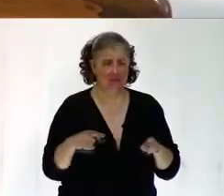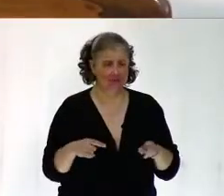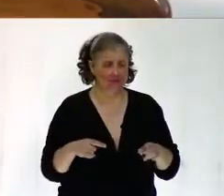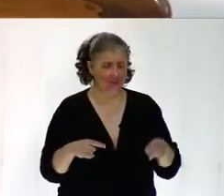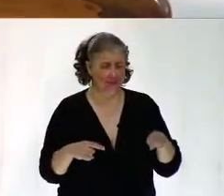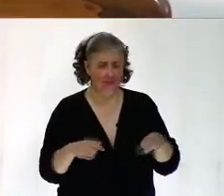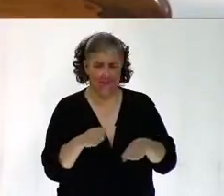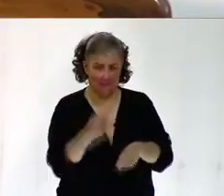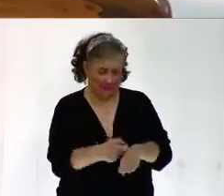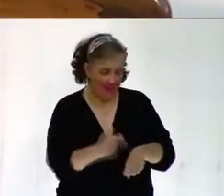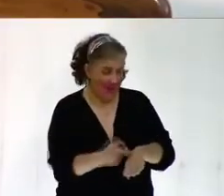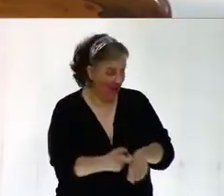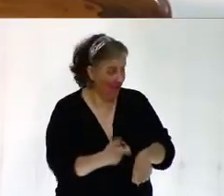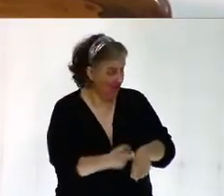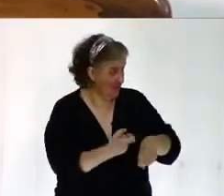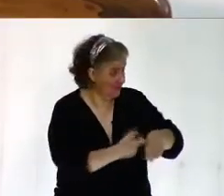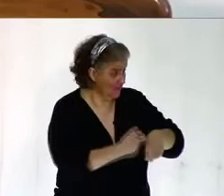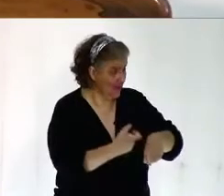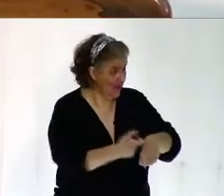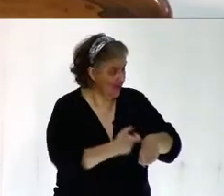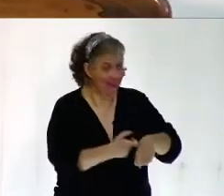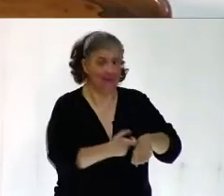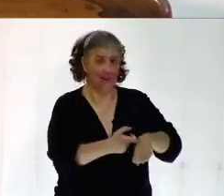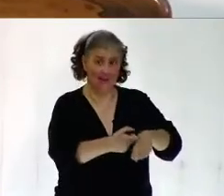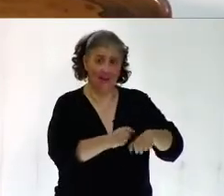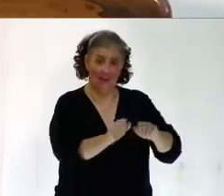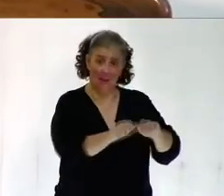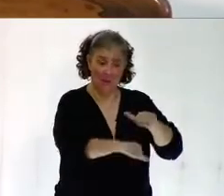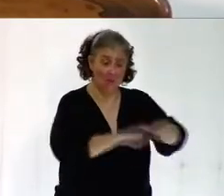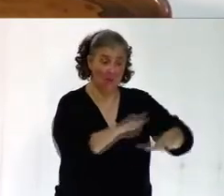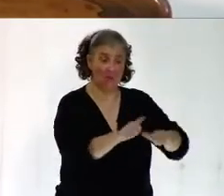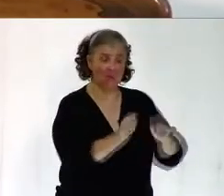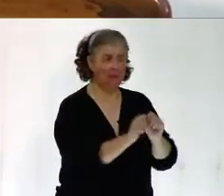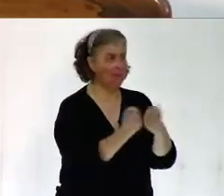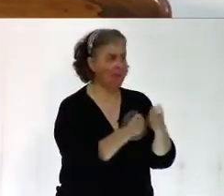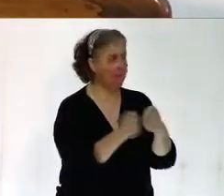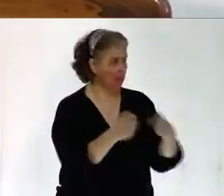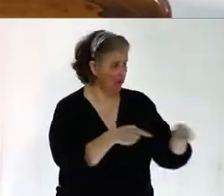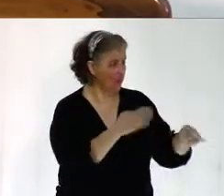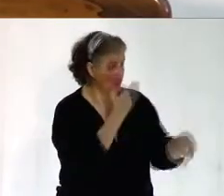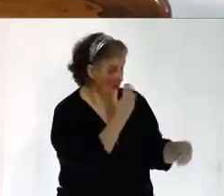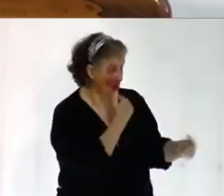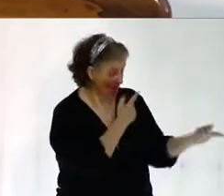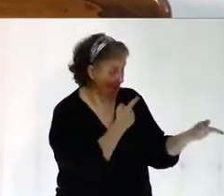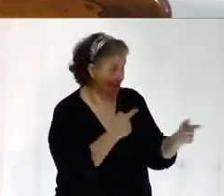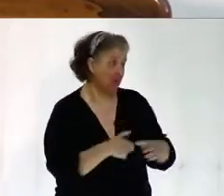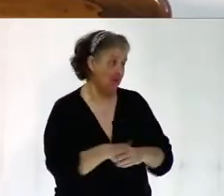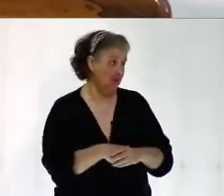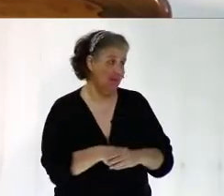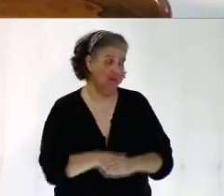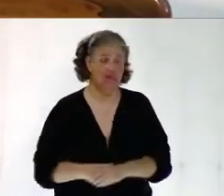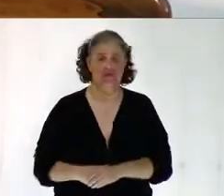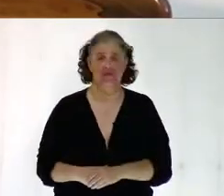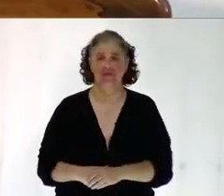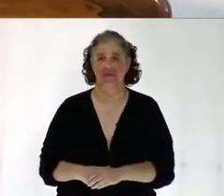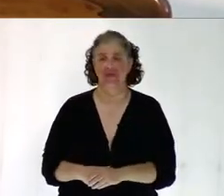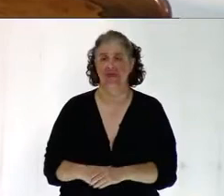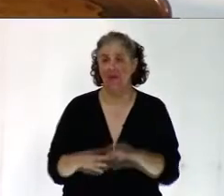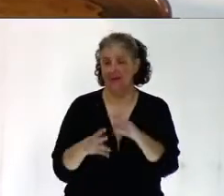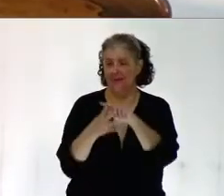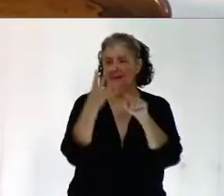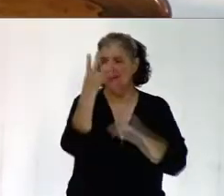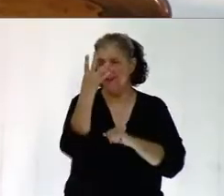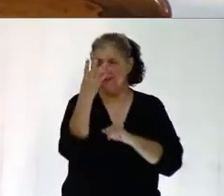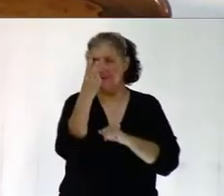pão e aí ele começa a falar né e uma coisa que me chama atenção nós já vamos pensar aqui nessas três tenta já